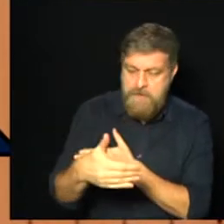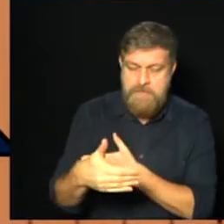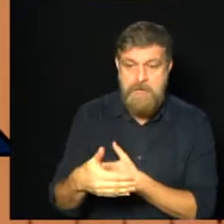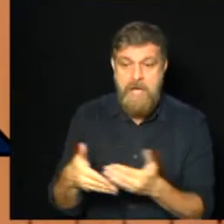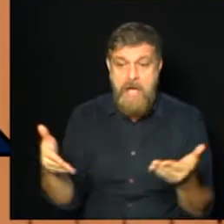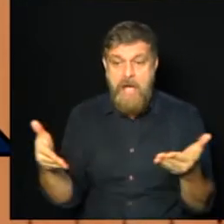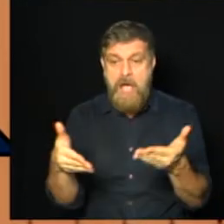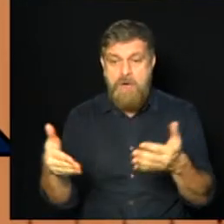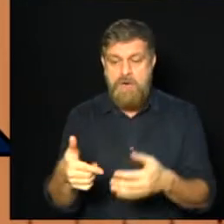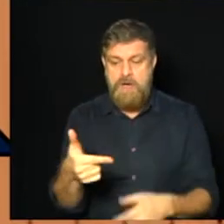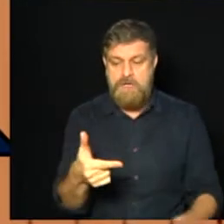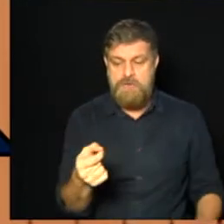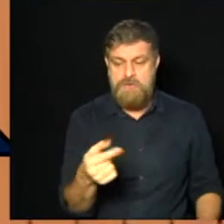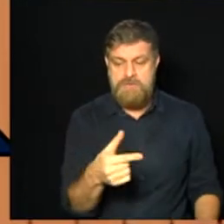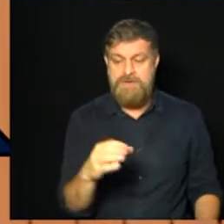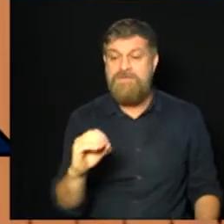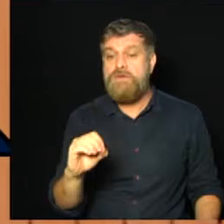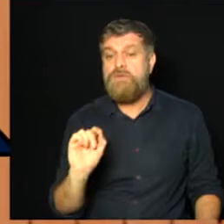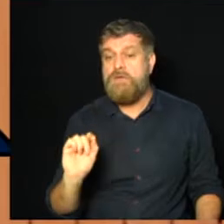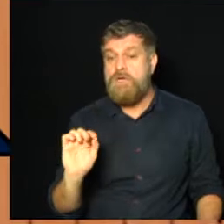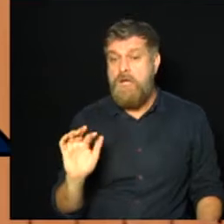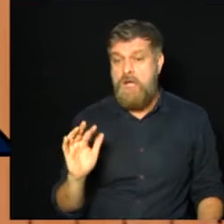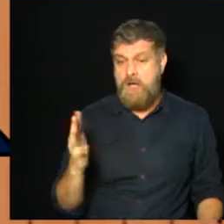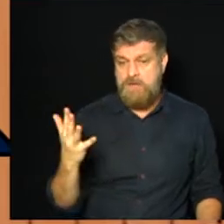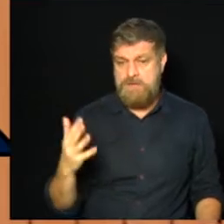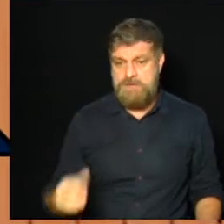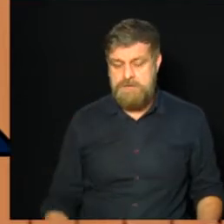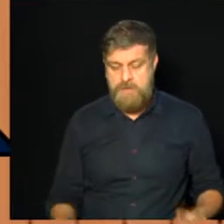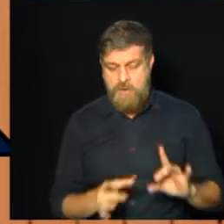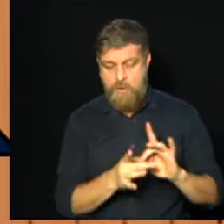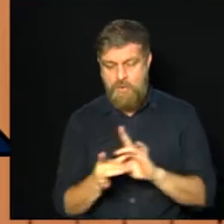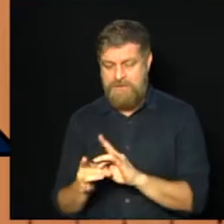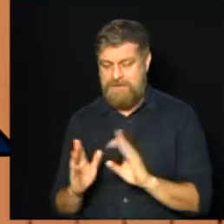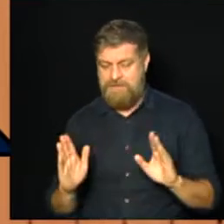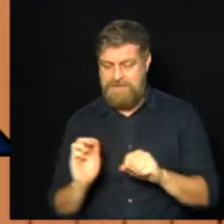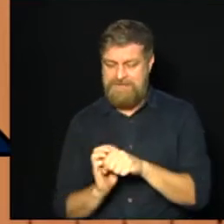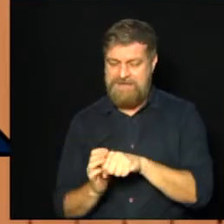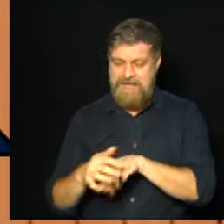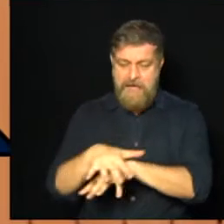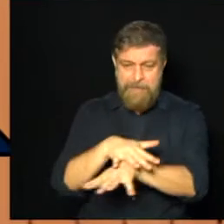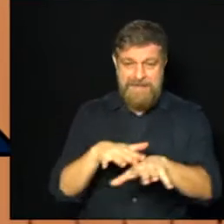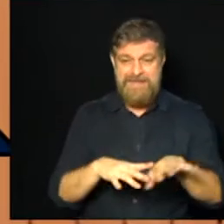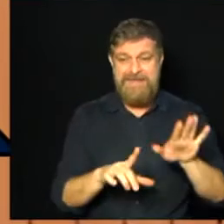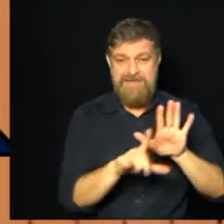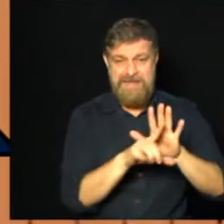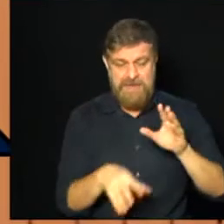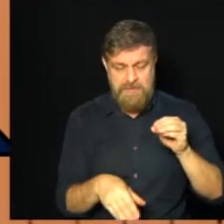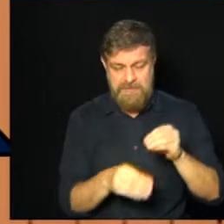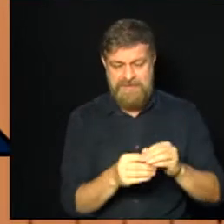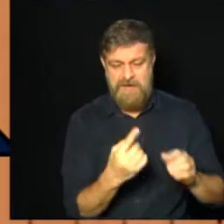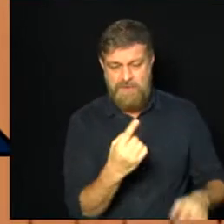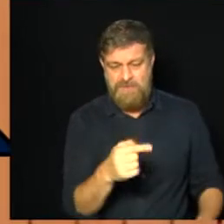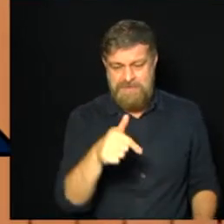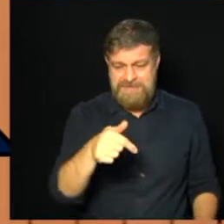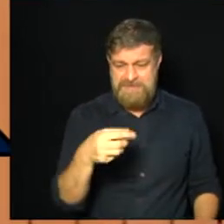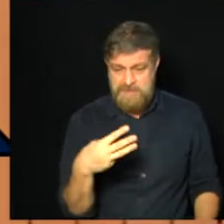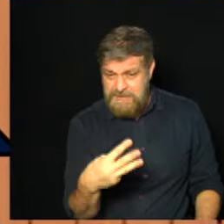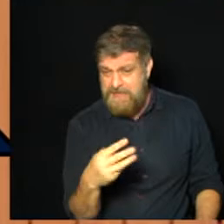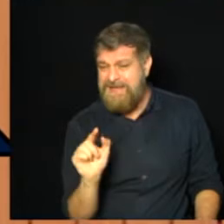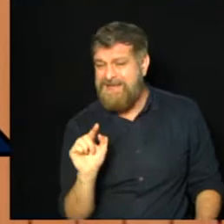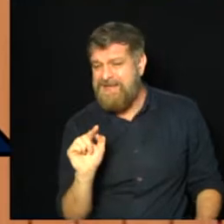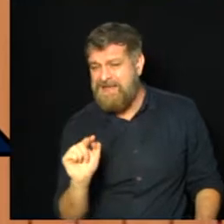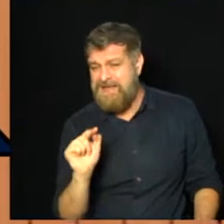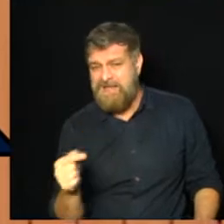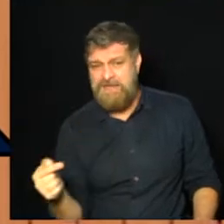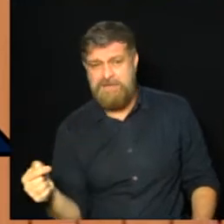em 2020, que, no contexto da pandemia, teve a Lei Complementar 173, que,